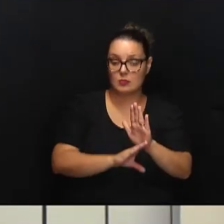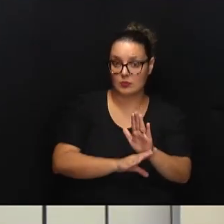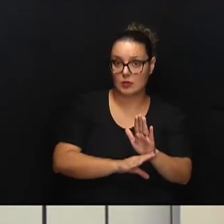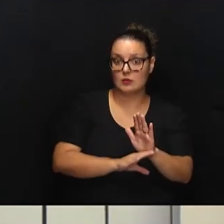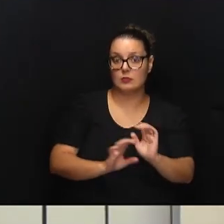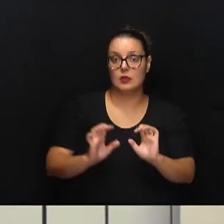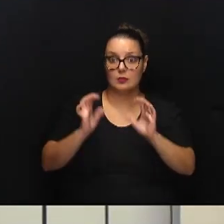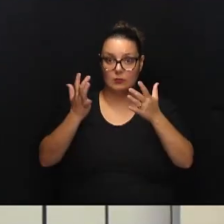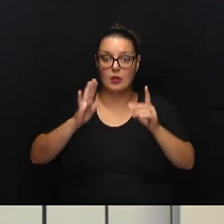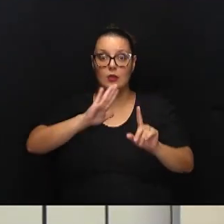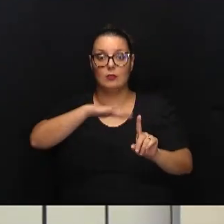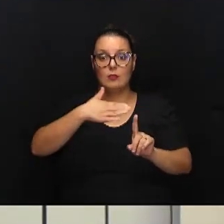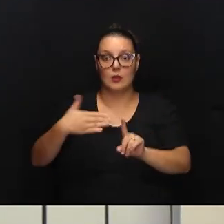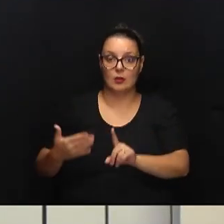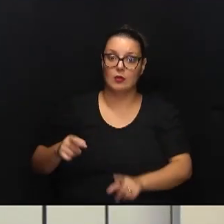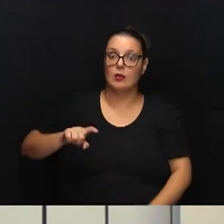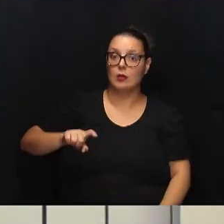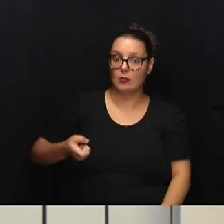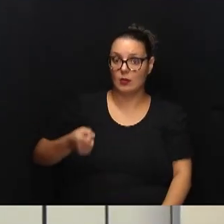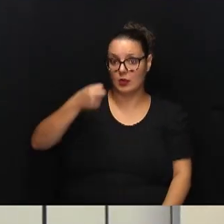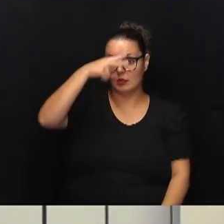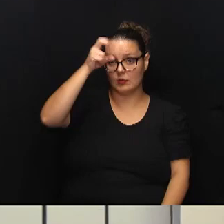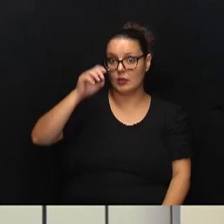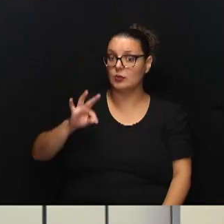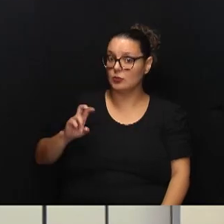em homenagem ao ex-prefeito Toninho.